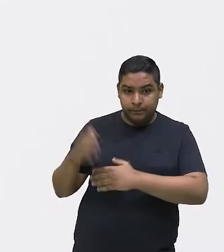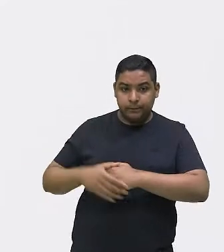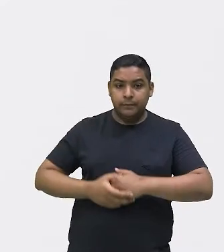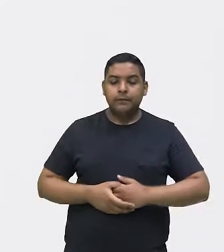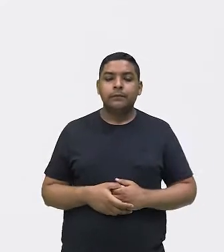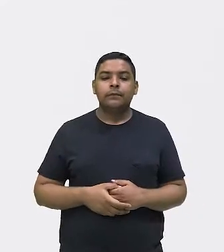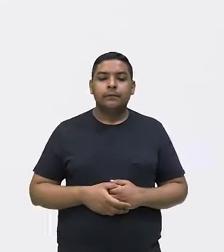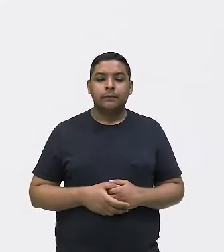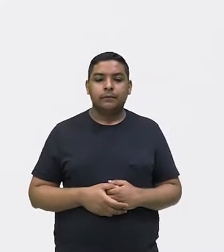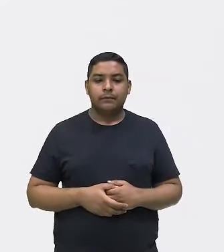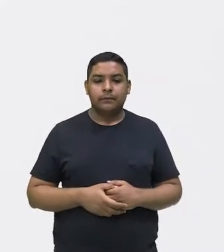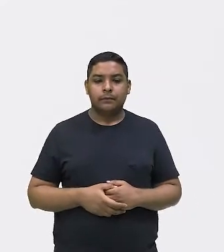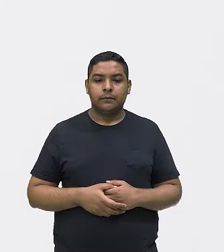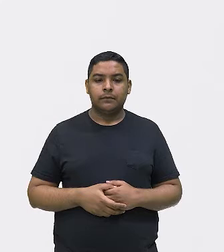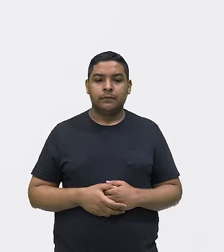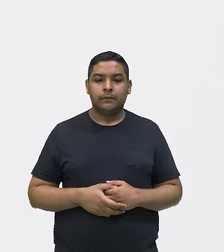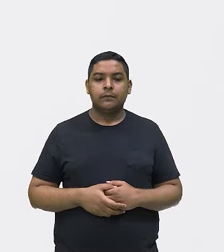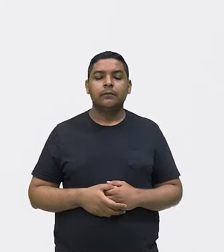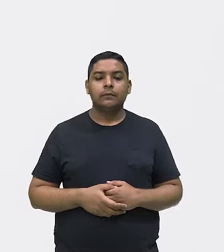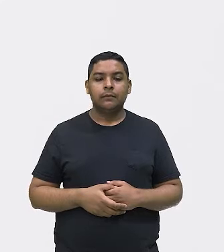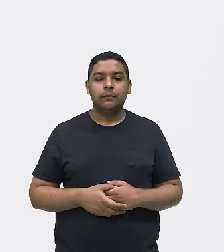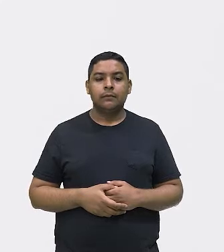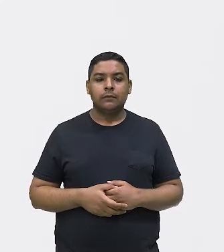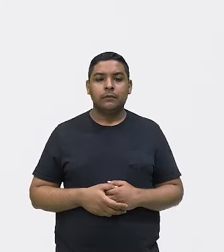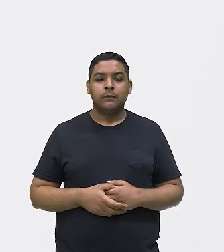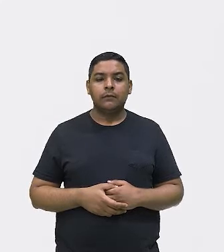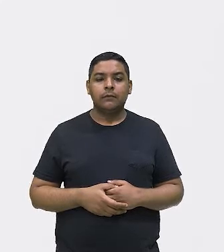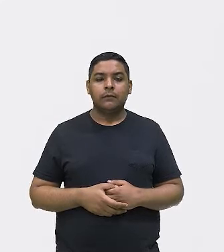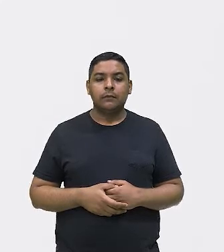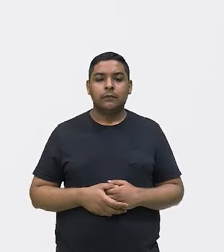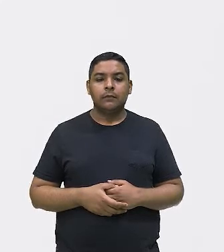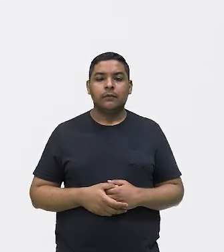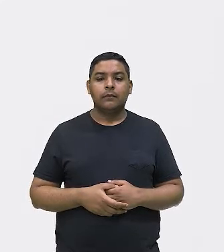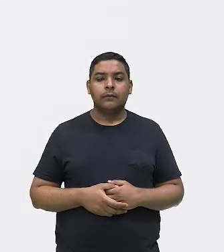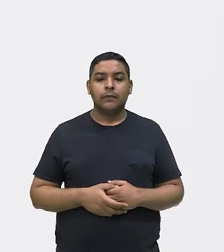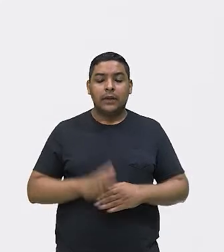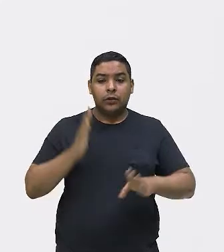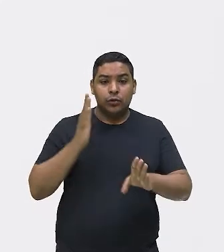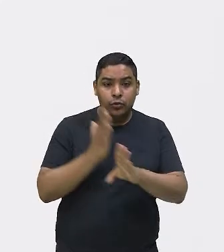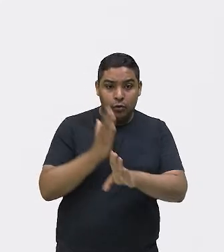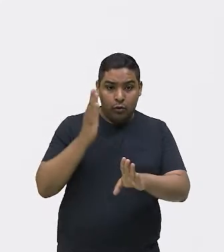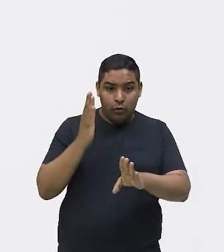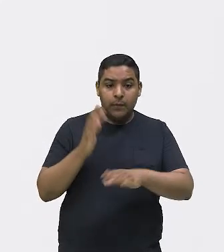Tá aí, ó. Ele descobre